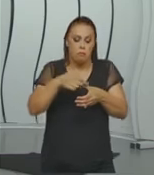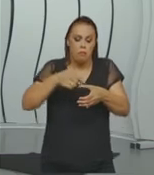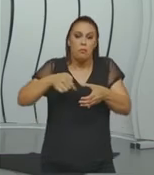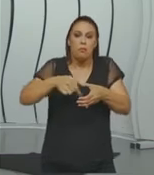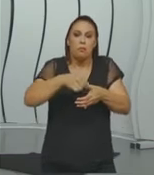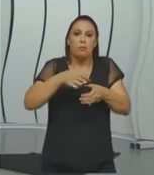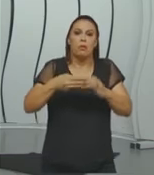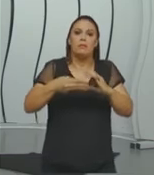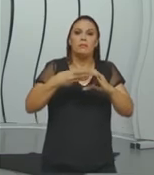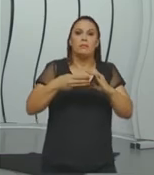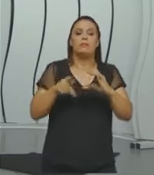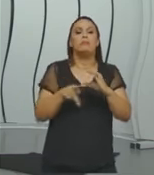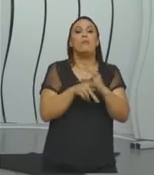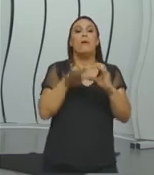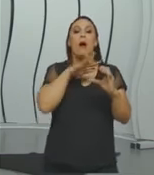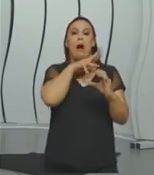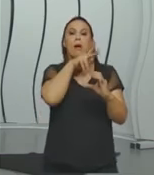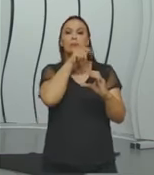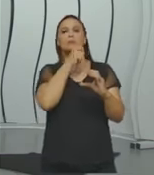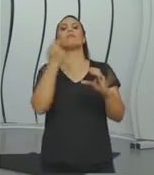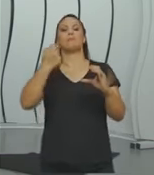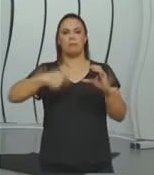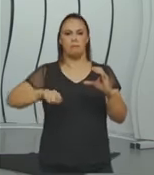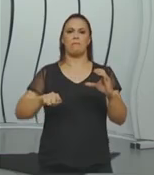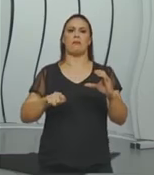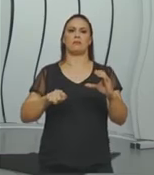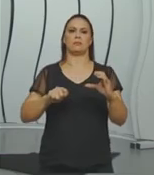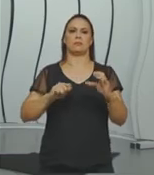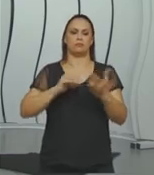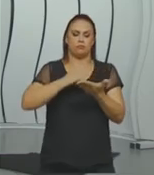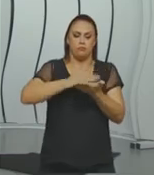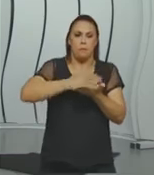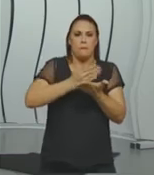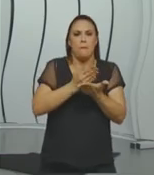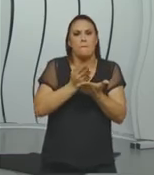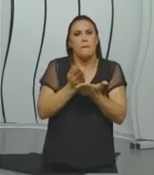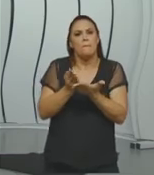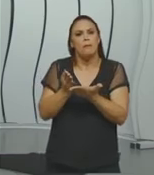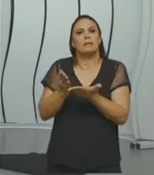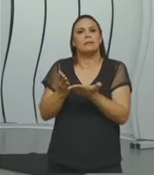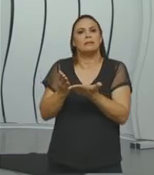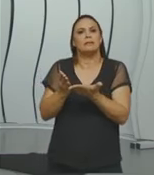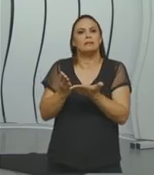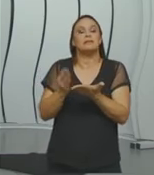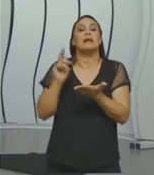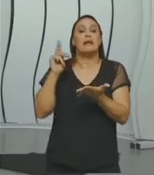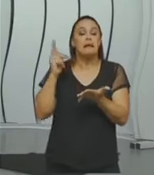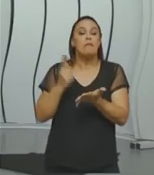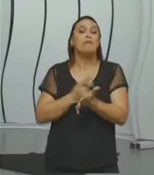essa segmentação. Nesse caso, ocorre uma segmentação